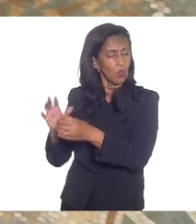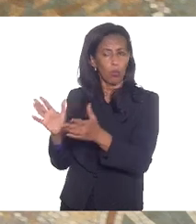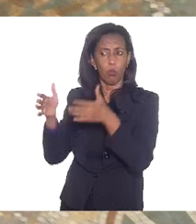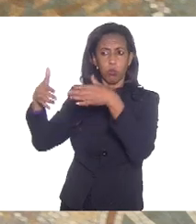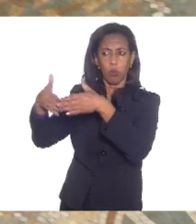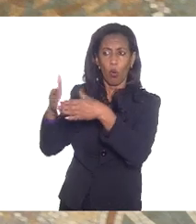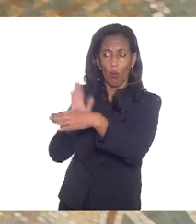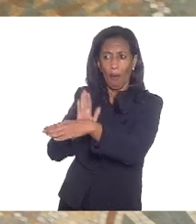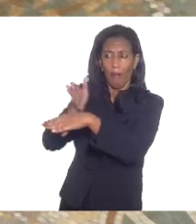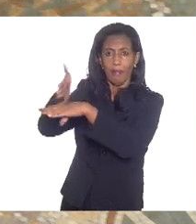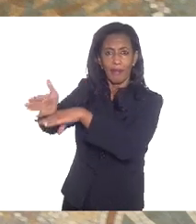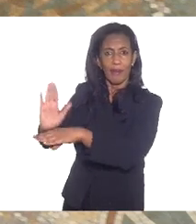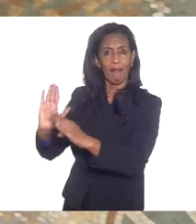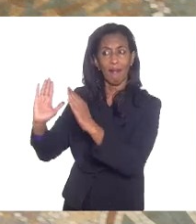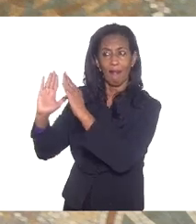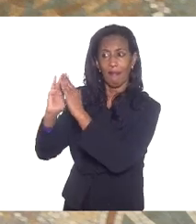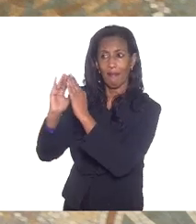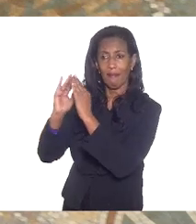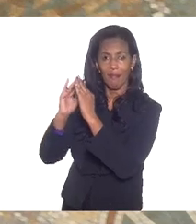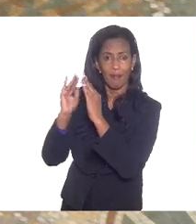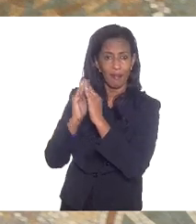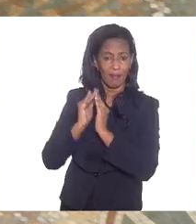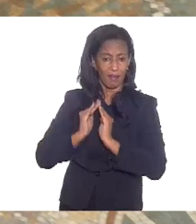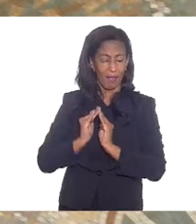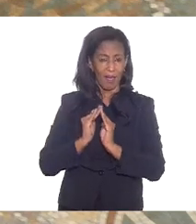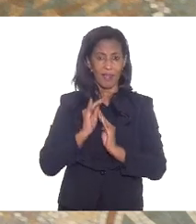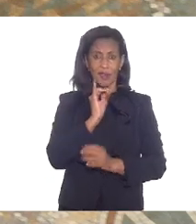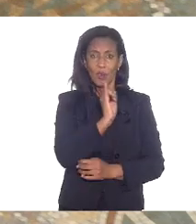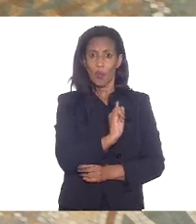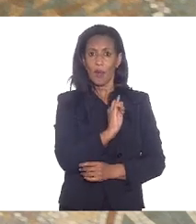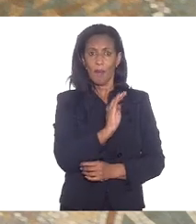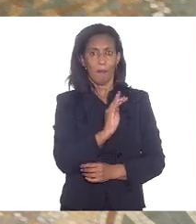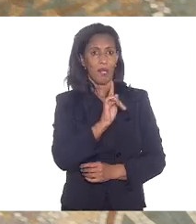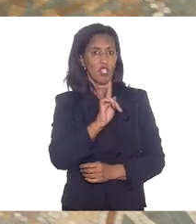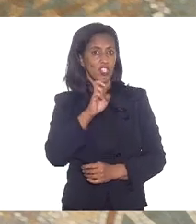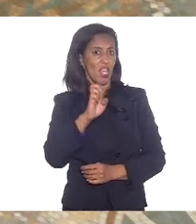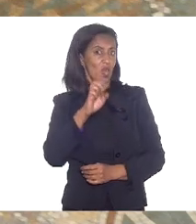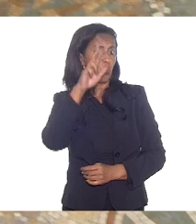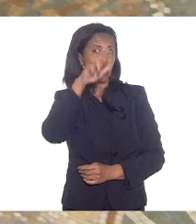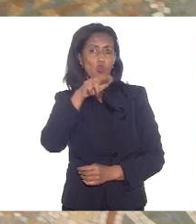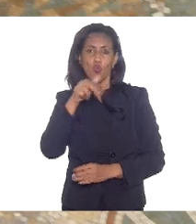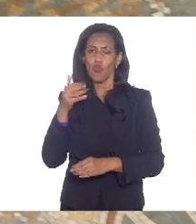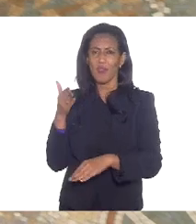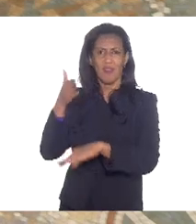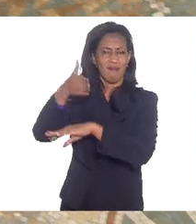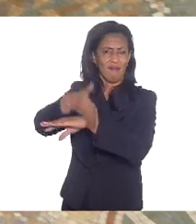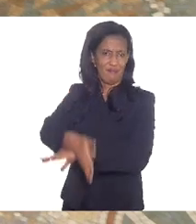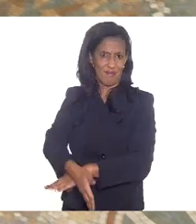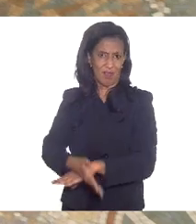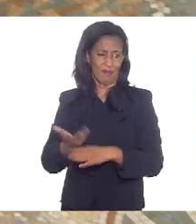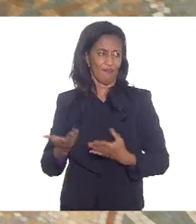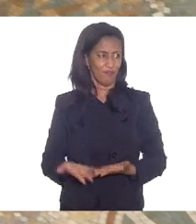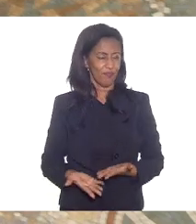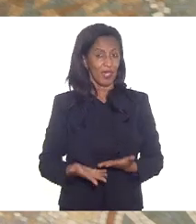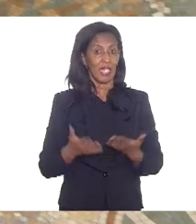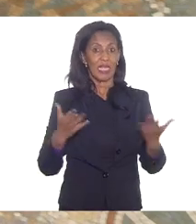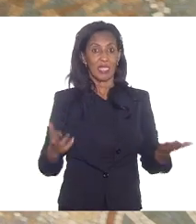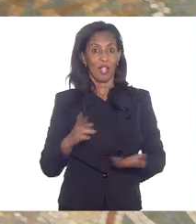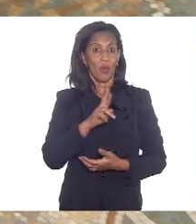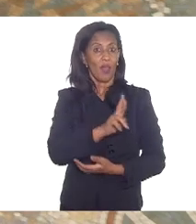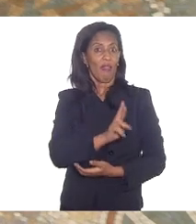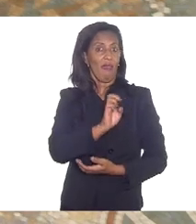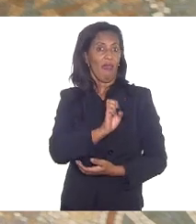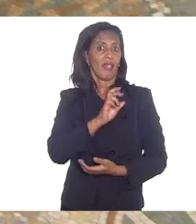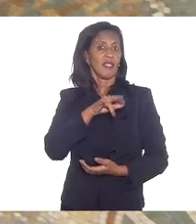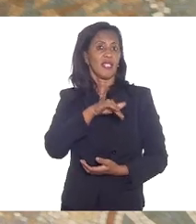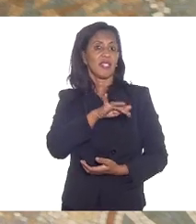adentrar em casas que sequer o próprio IBGE não conseguiu adentrar. Então, o recenseamento, ele ajuda não